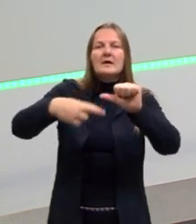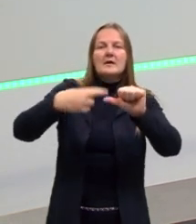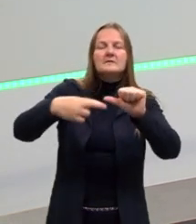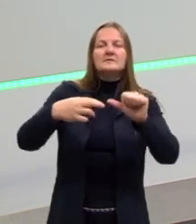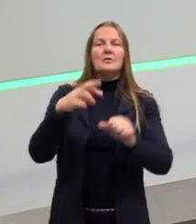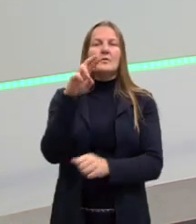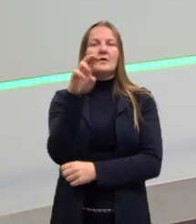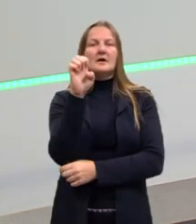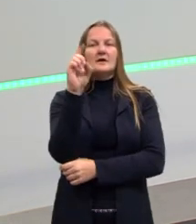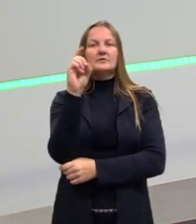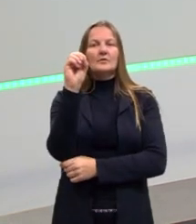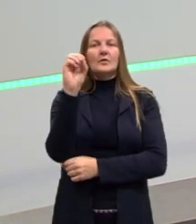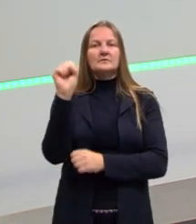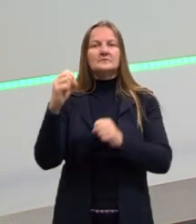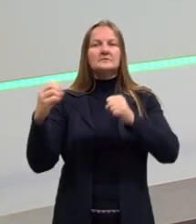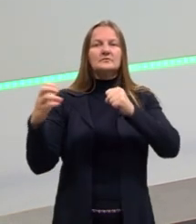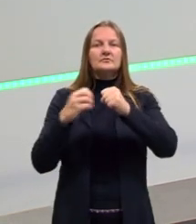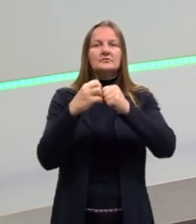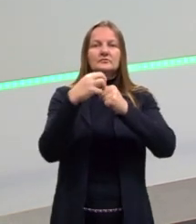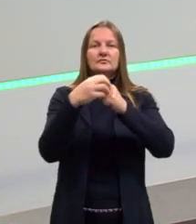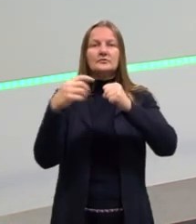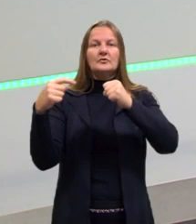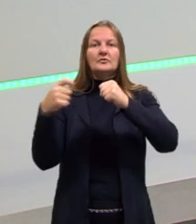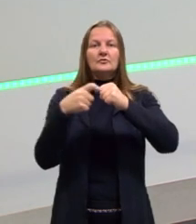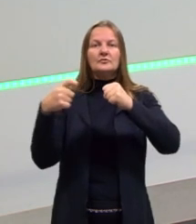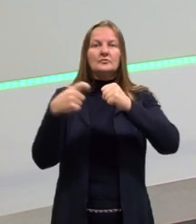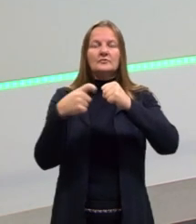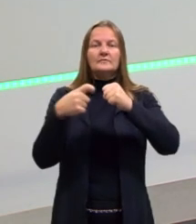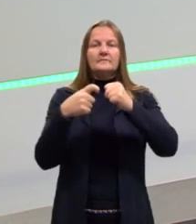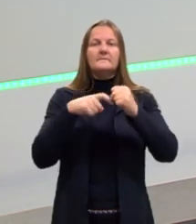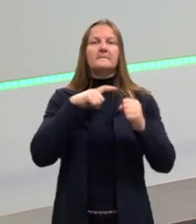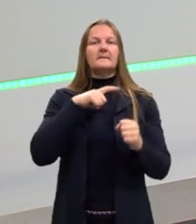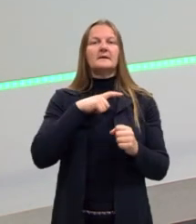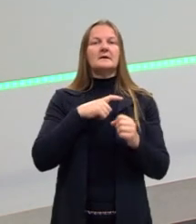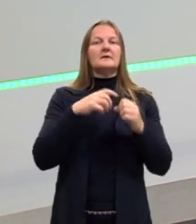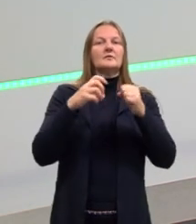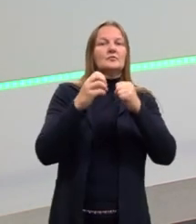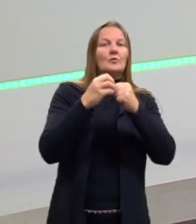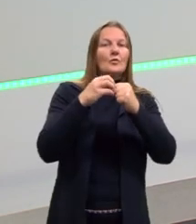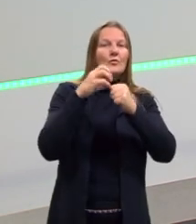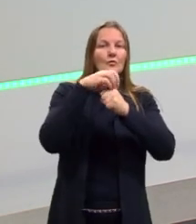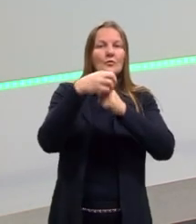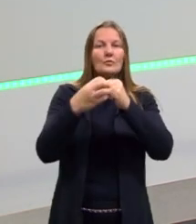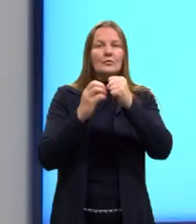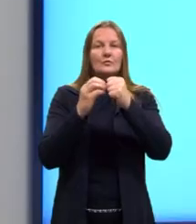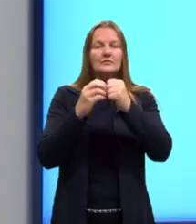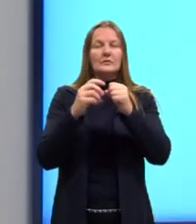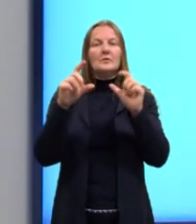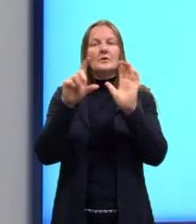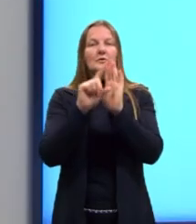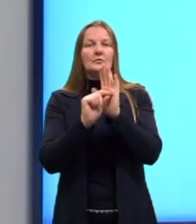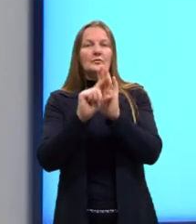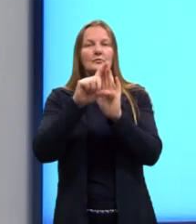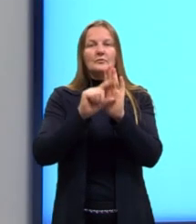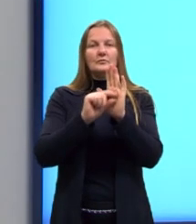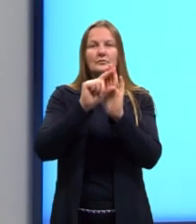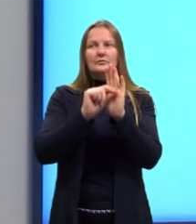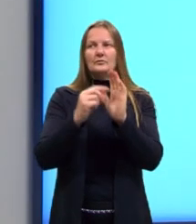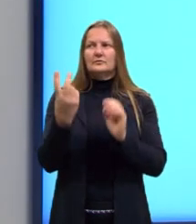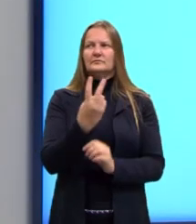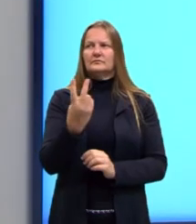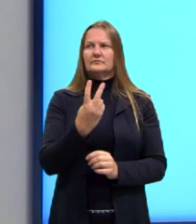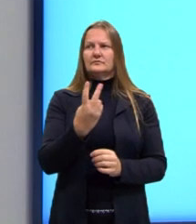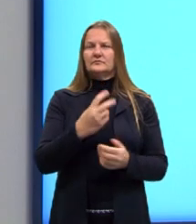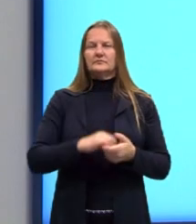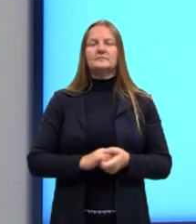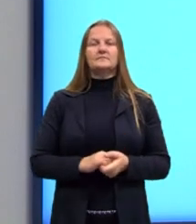qualquer reação de oxirredução tem que ter tanto a oxidação Quanto a redução se não tiver uma